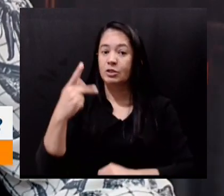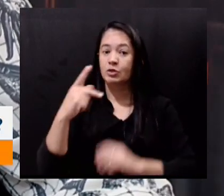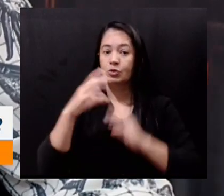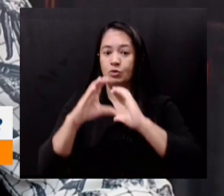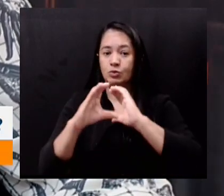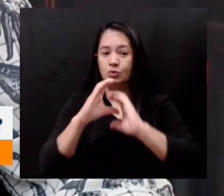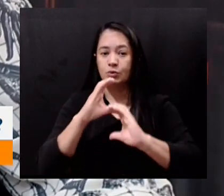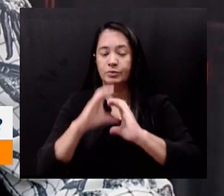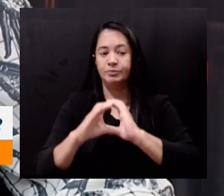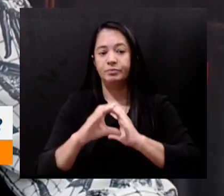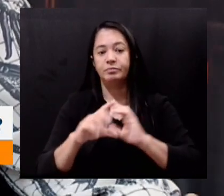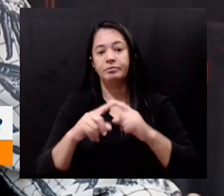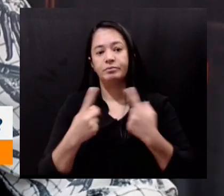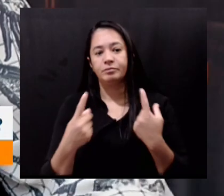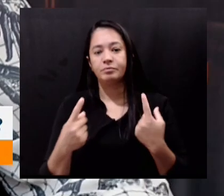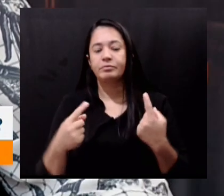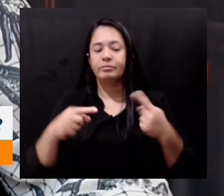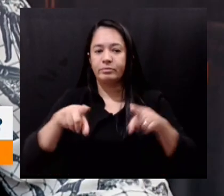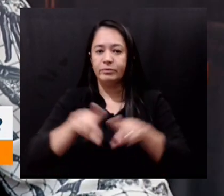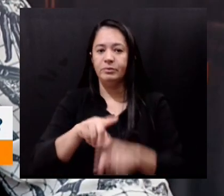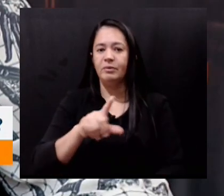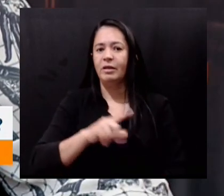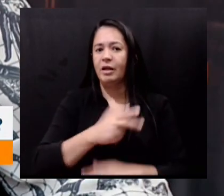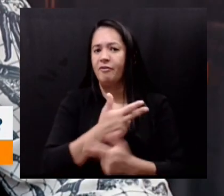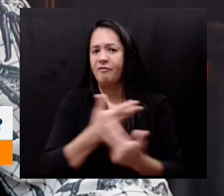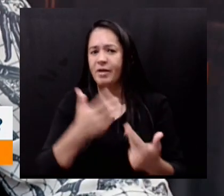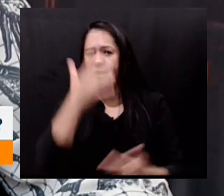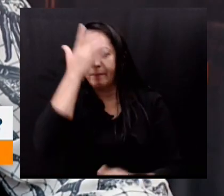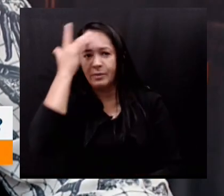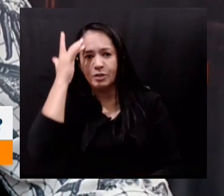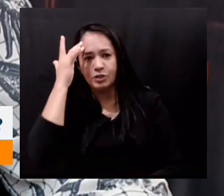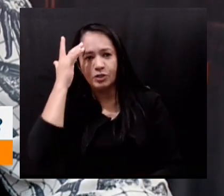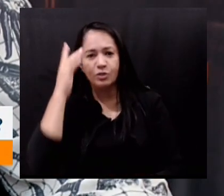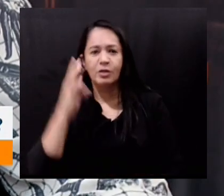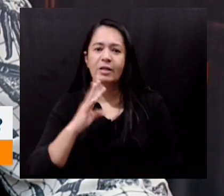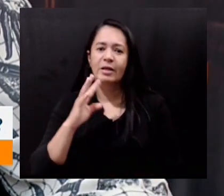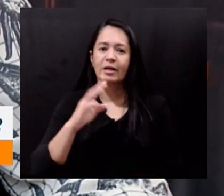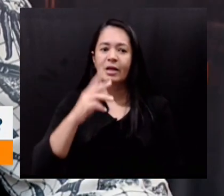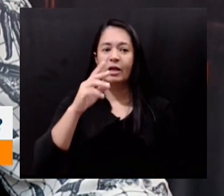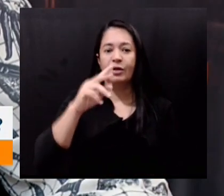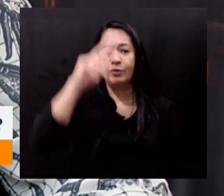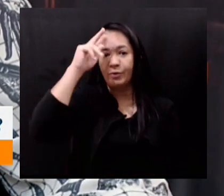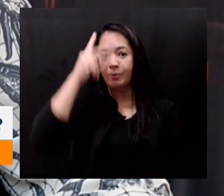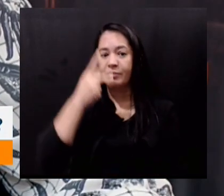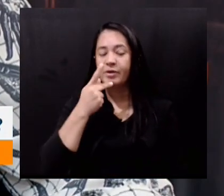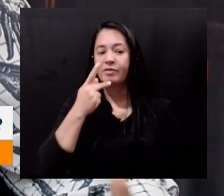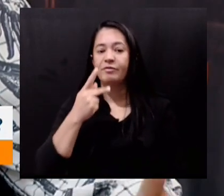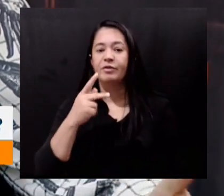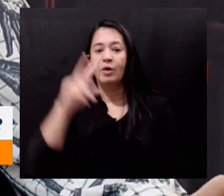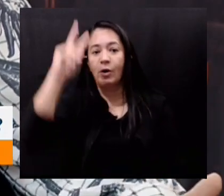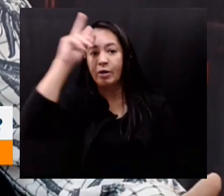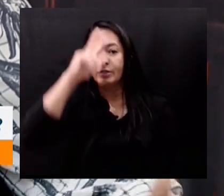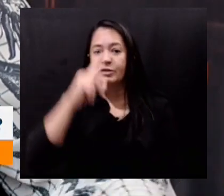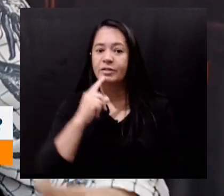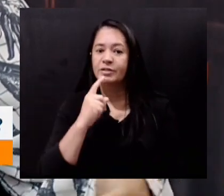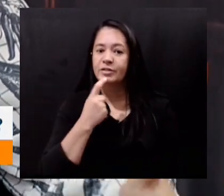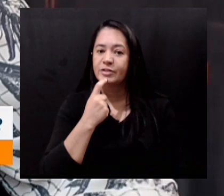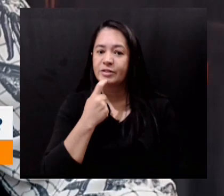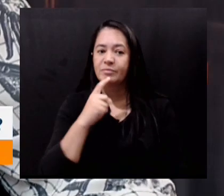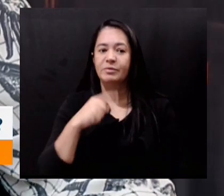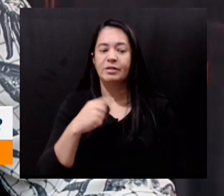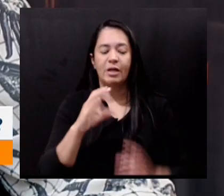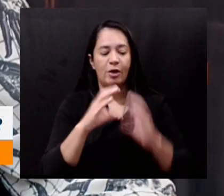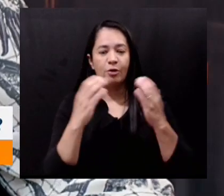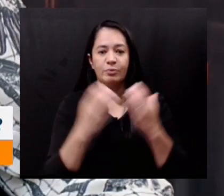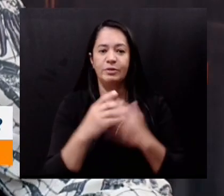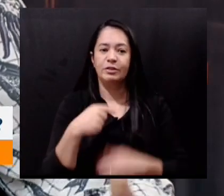Uhum, tem muita gente bacana no perfil Histórias de Campinas, ali é uma comunidade que nós compartilhamos, né, os